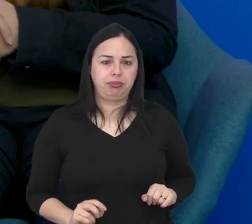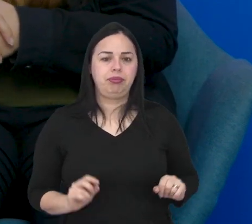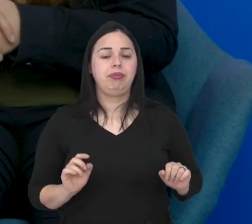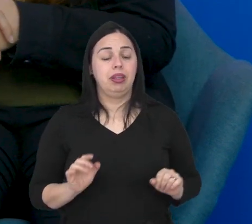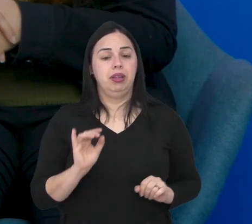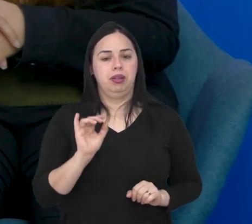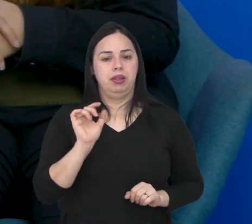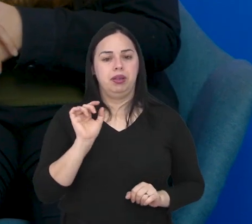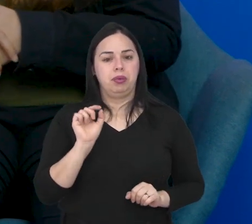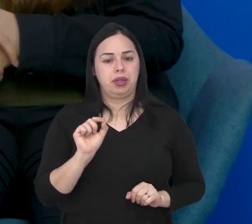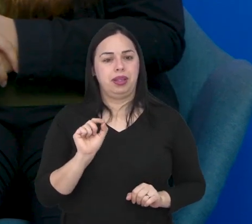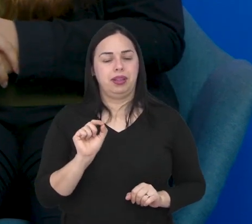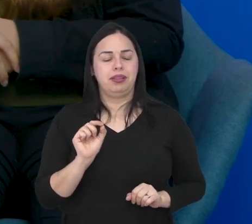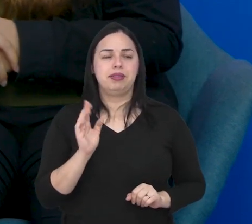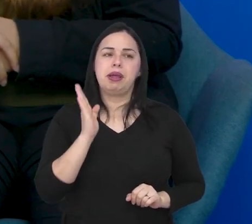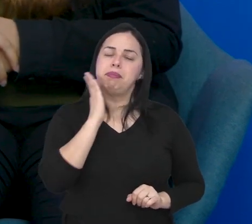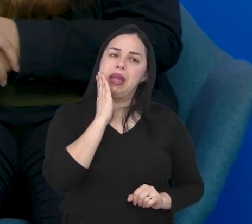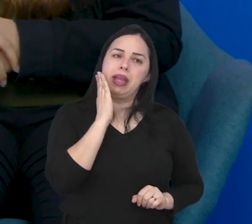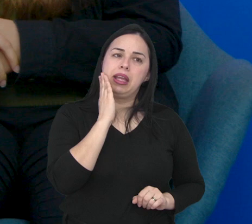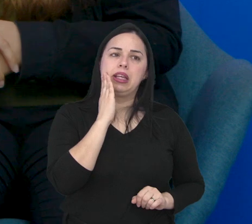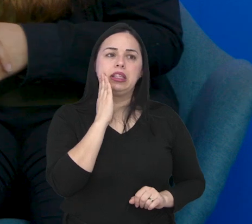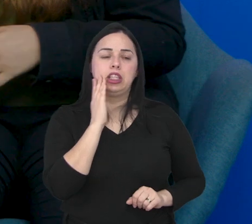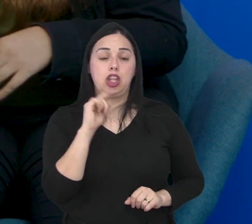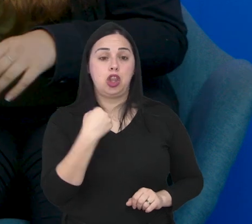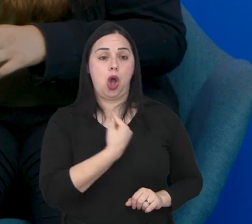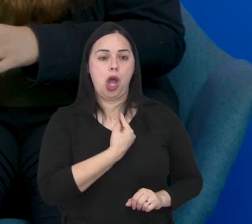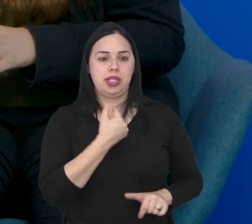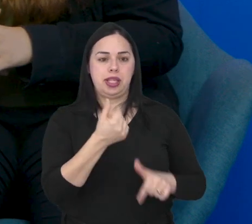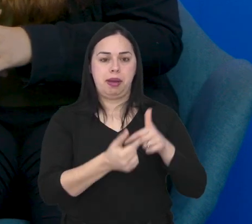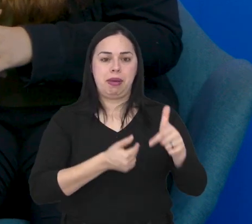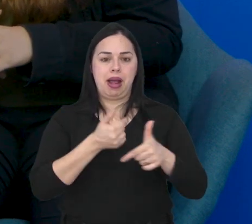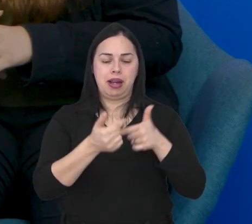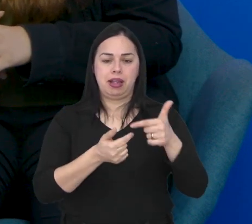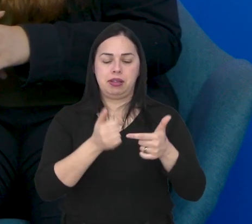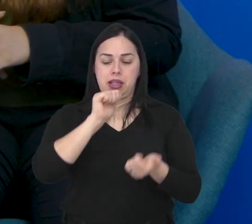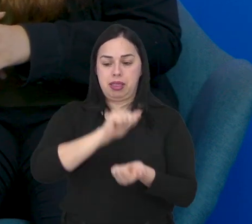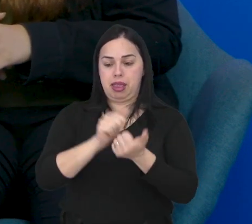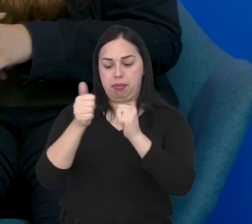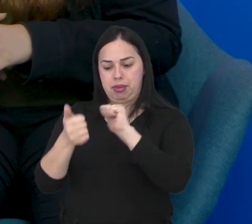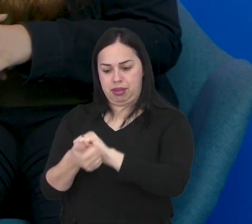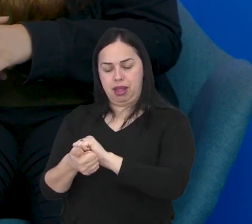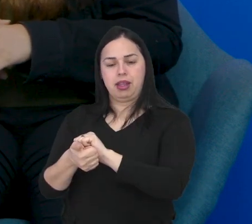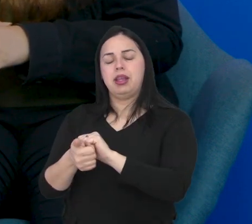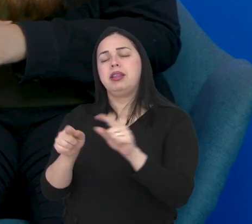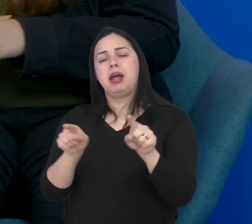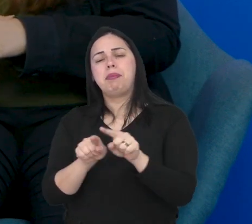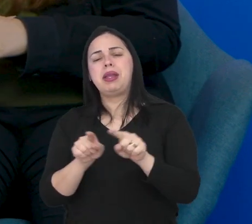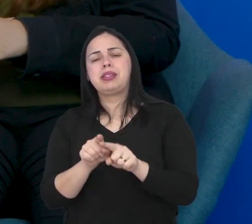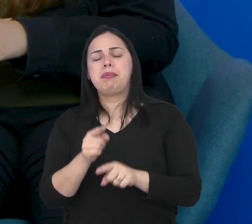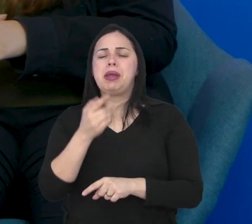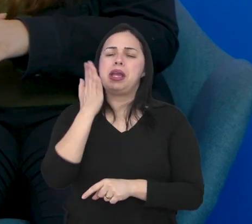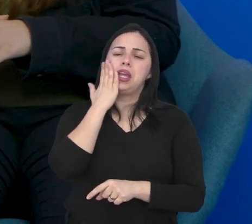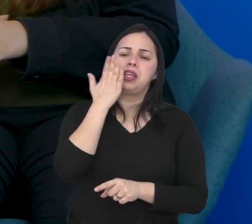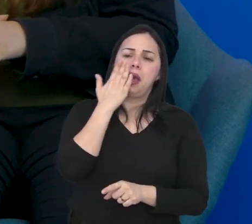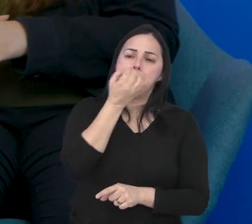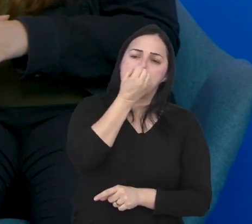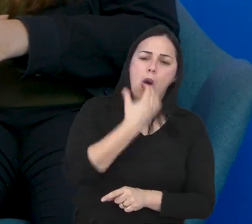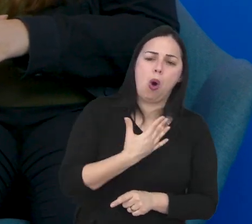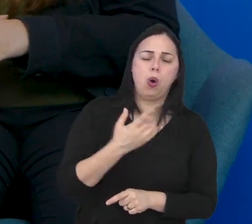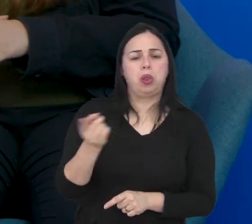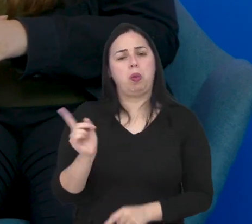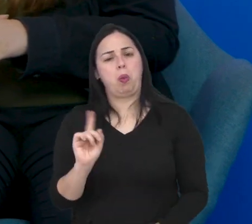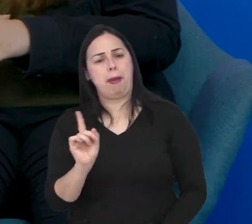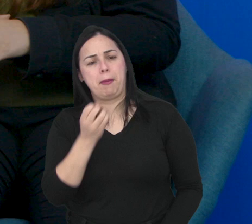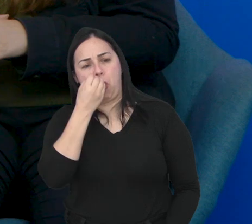E ficou um ponto muito importante saber de que forma nós, trabalhadores, também podemos nos adequar para saber até que ponto aquilo é bom